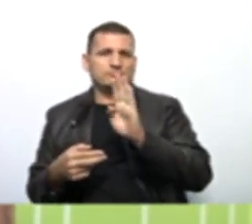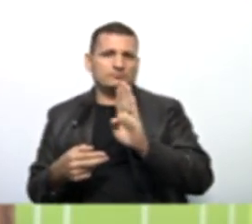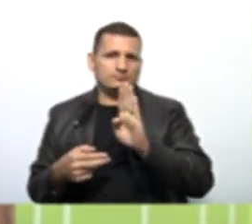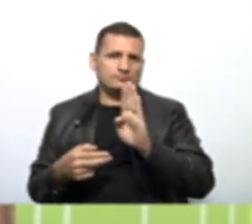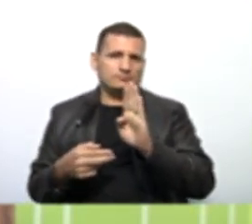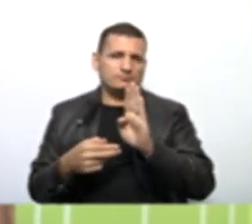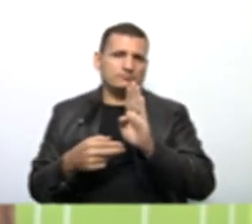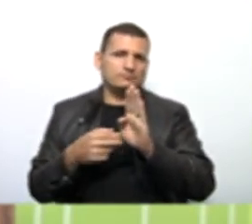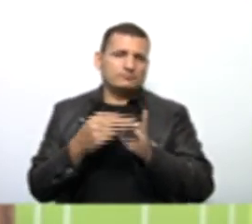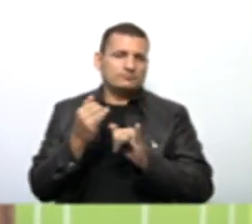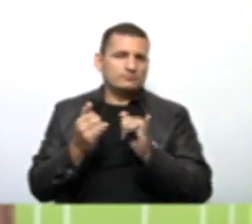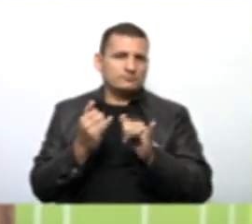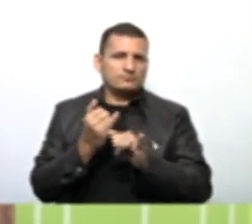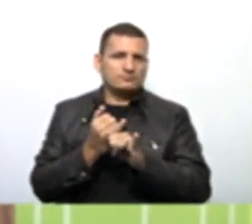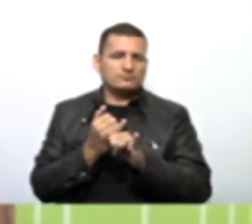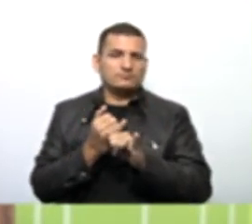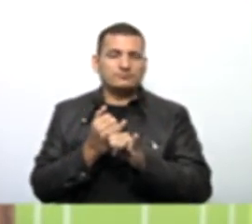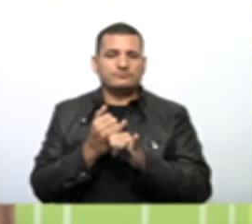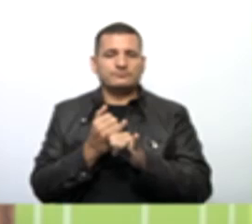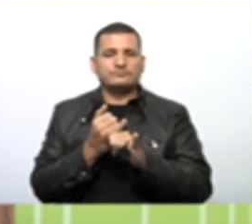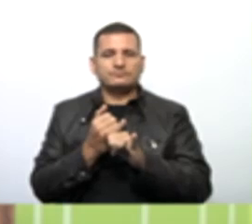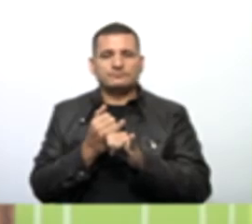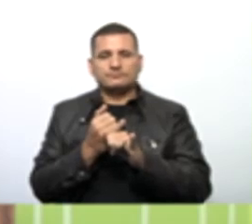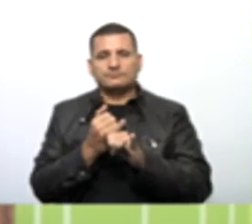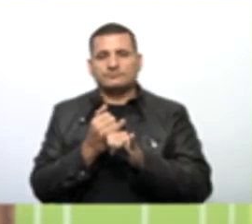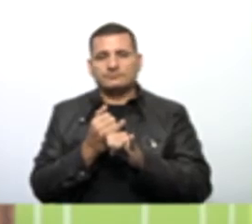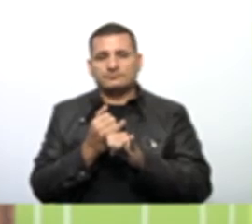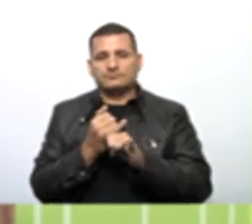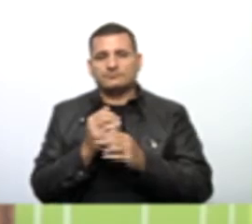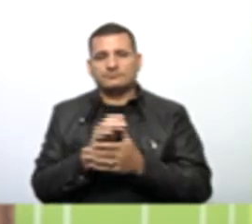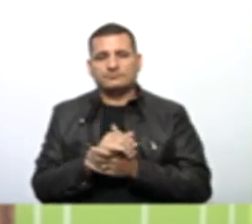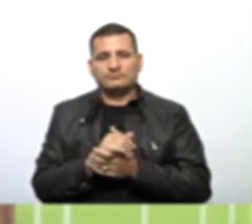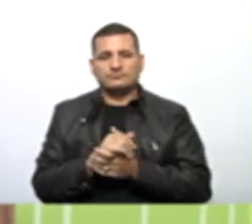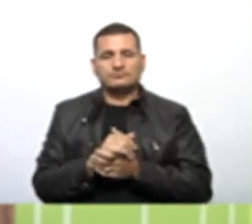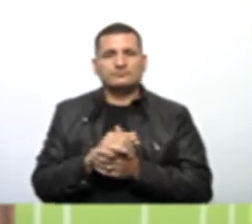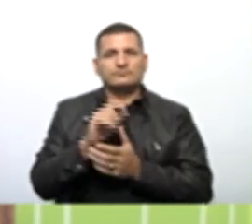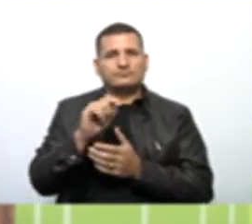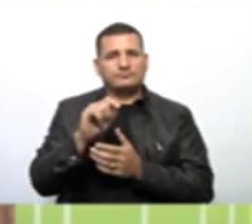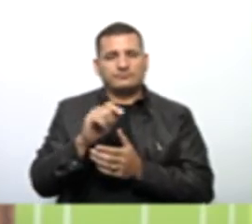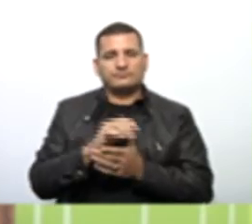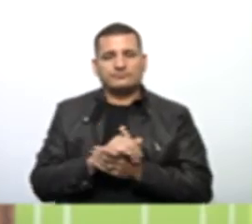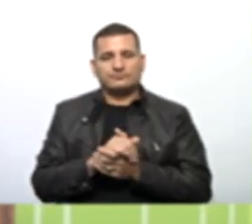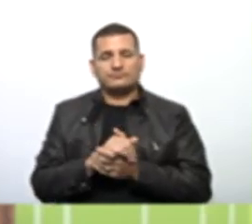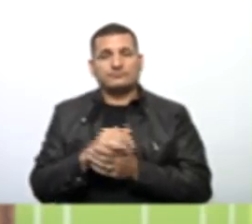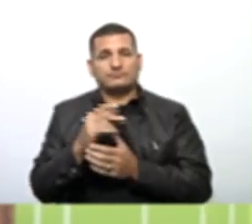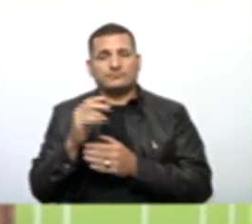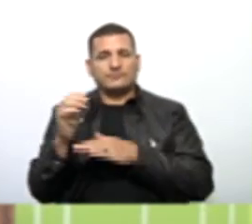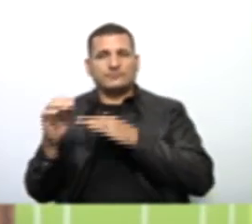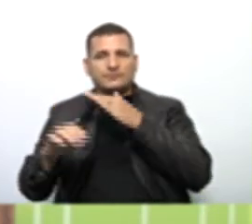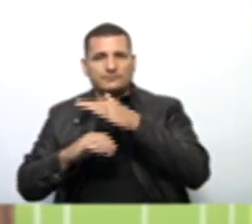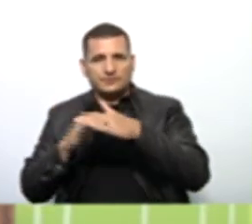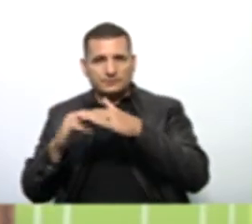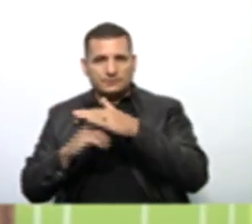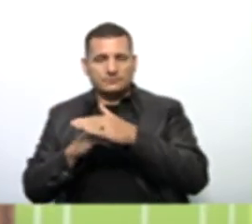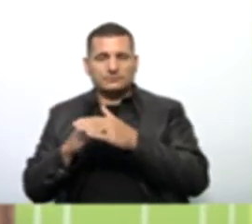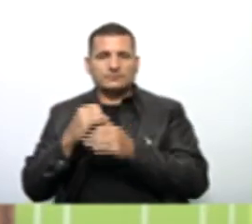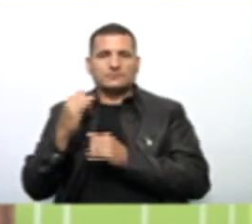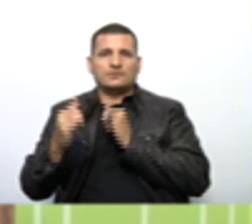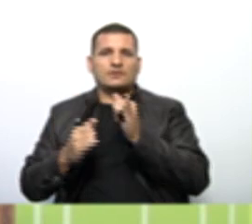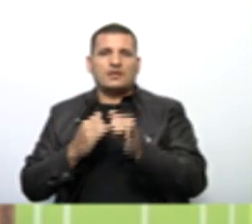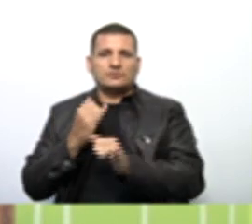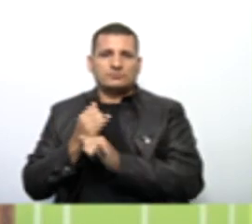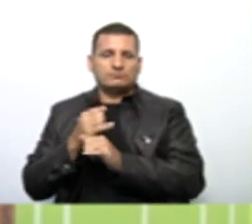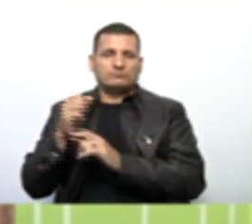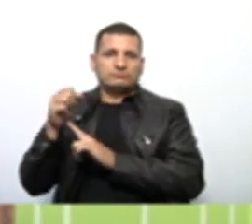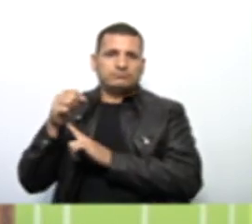gigabit ethernet seguinte é você recebe um sinal da sua operadora de internet ok